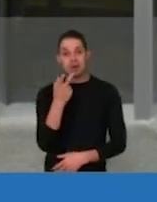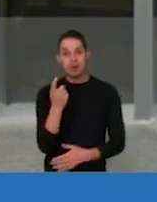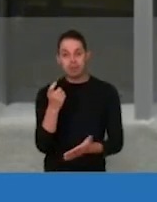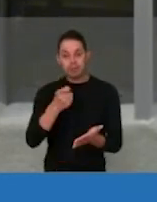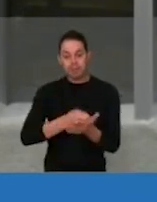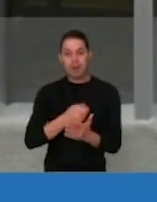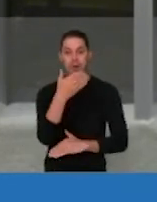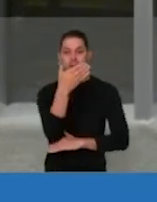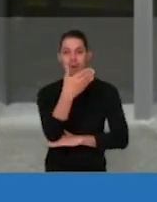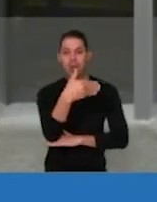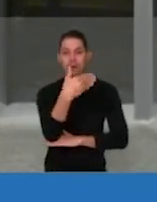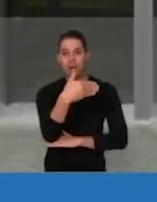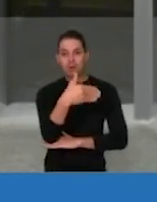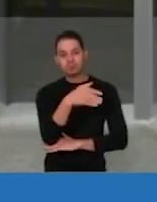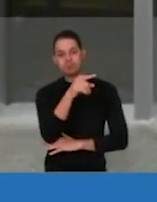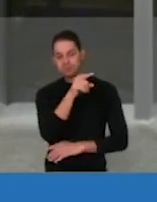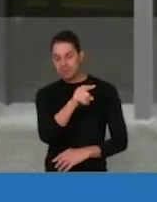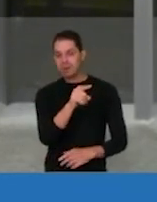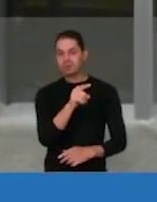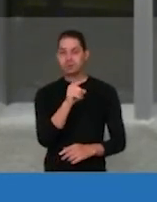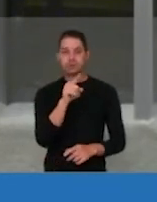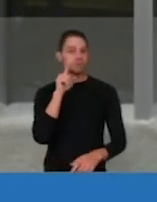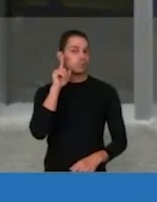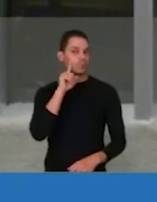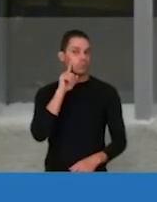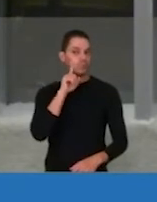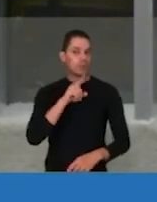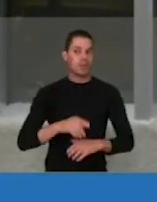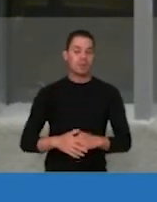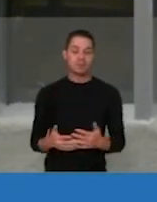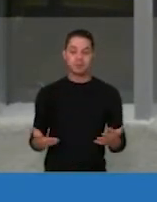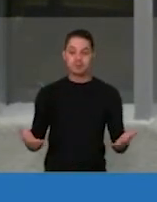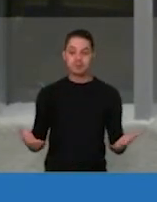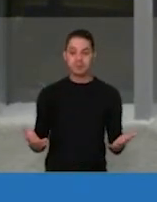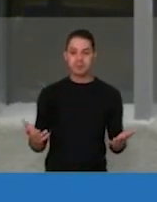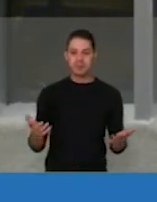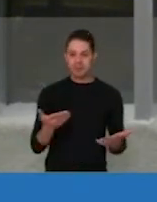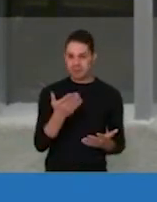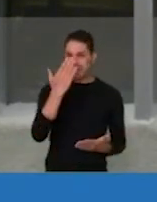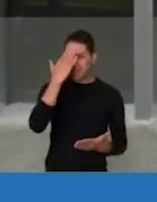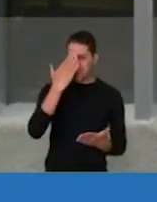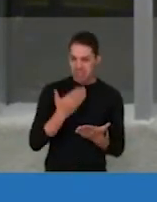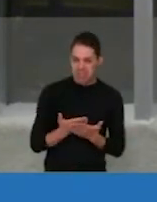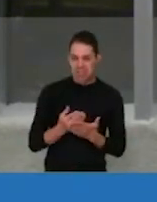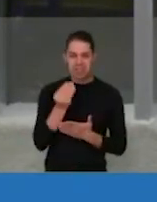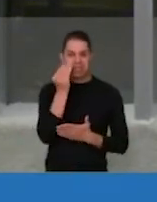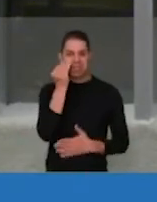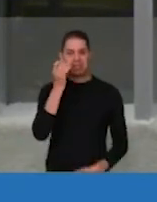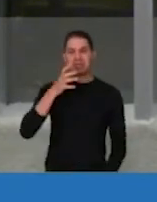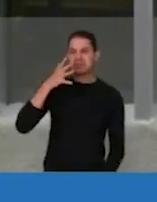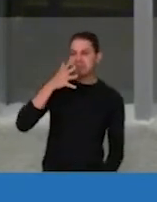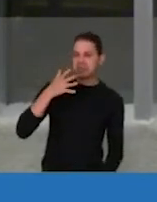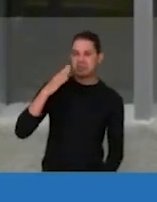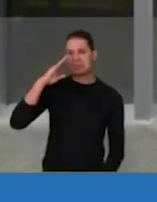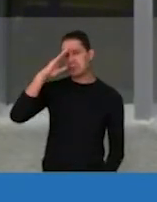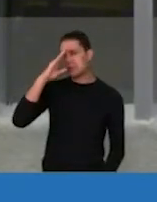de Bolsonaro lá nos Estados Unidos. Então, para quem tinha alguma ilusão, para quem tenta fazer esse discurso que Bolsonaro vai